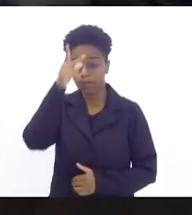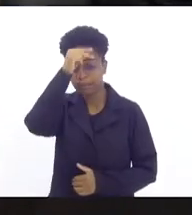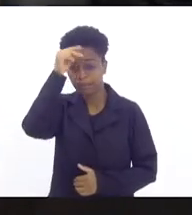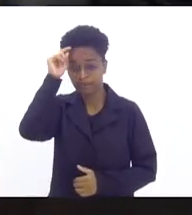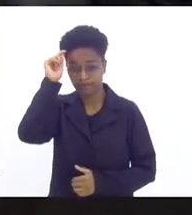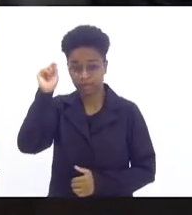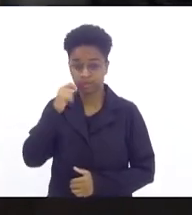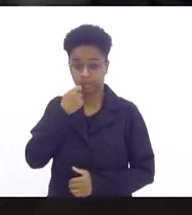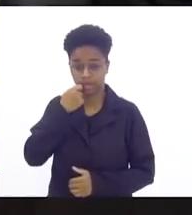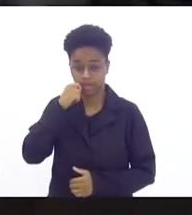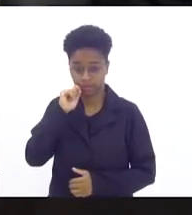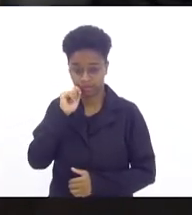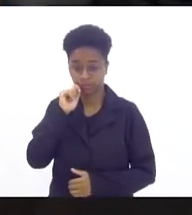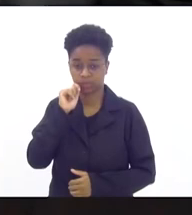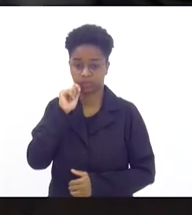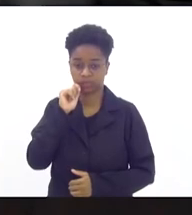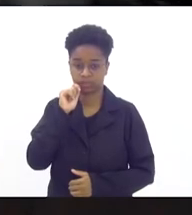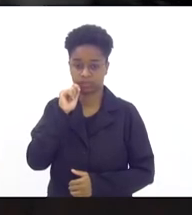Paes